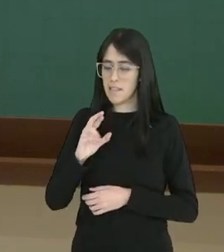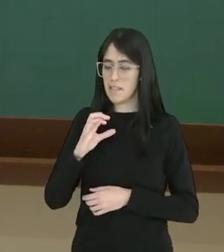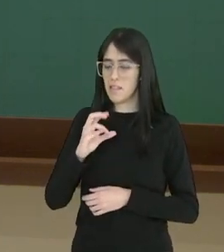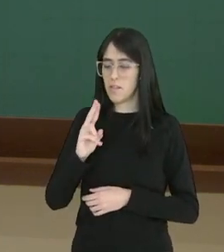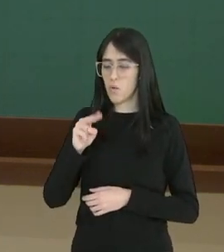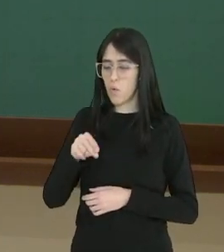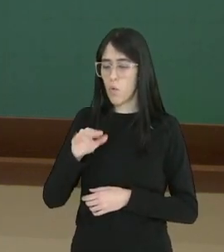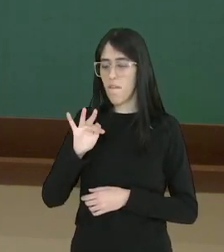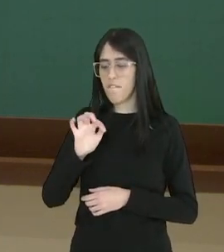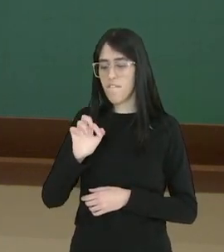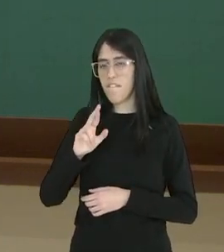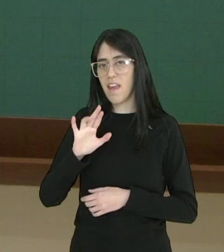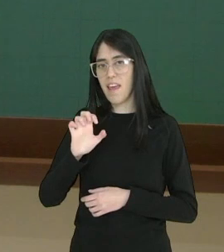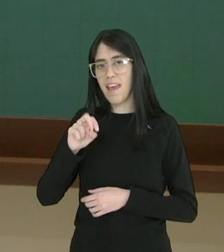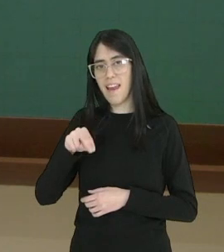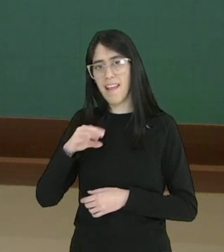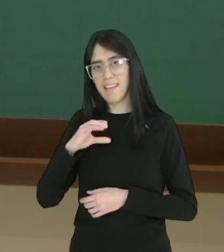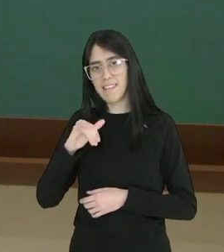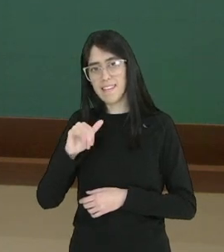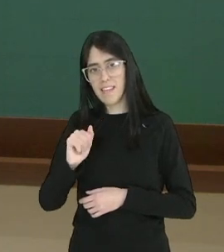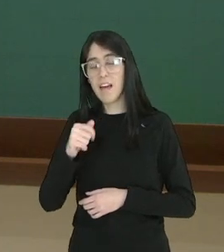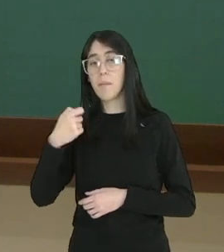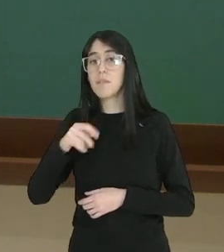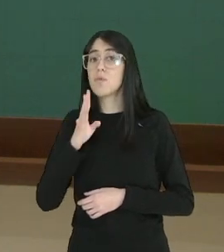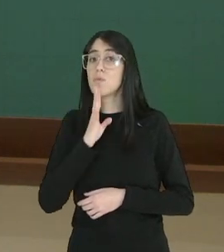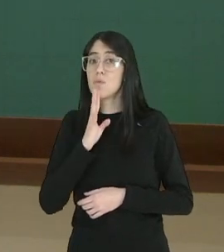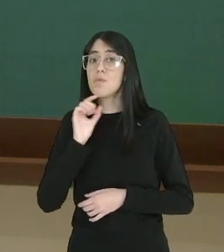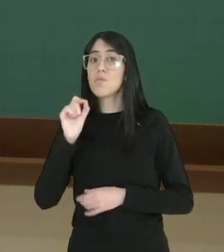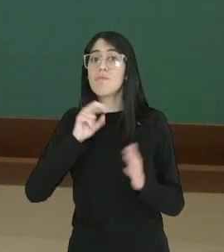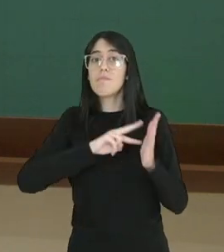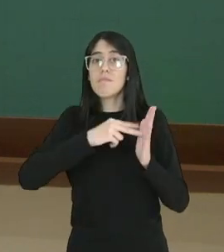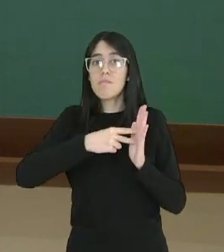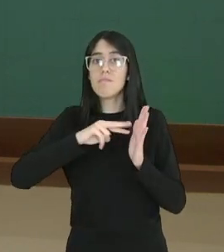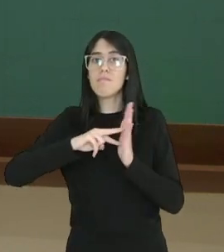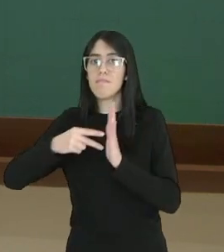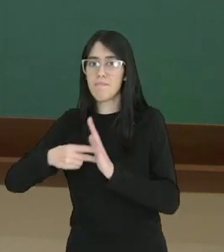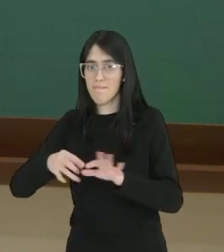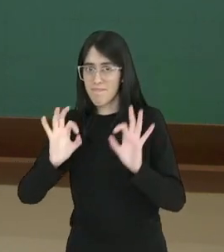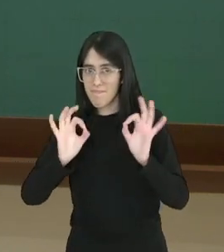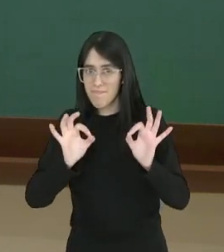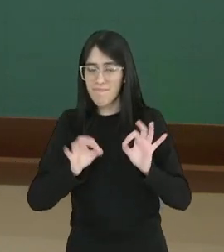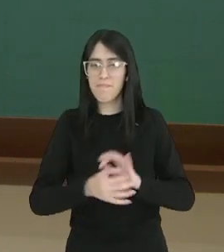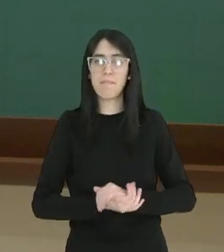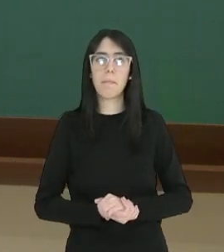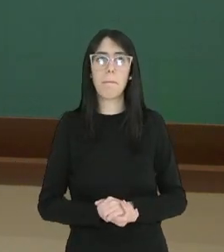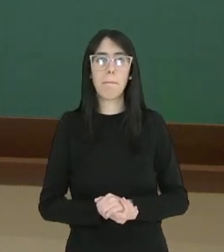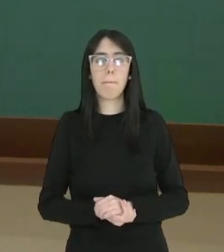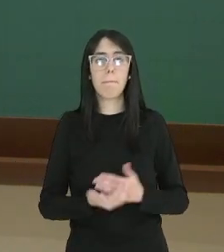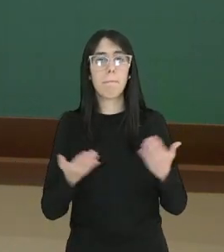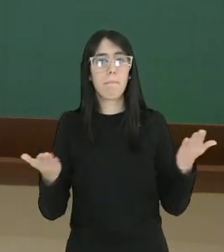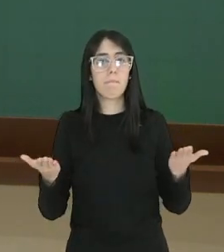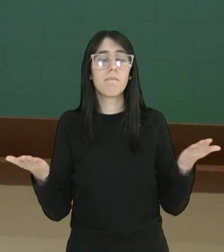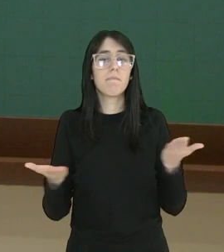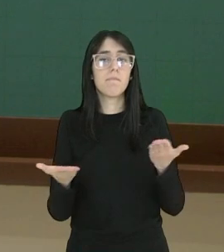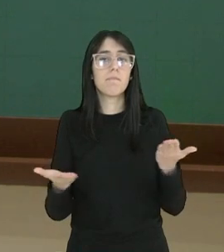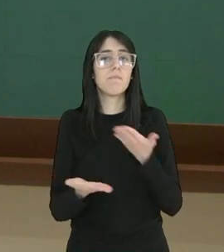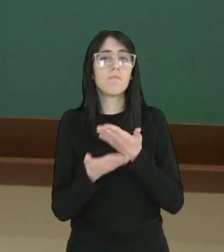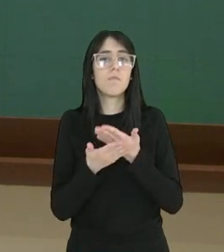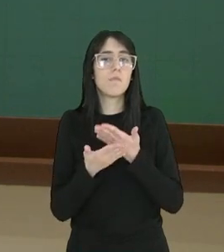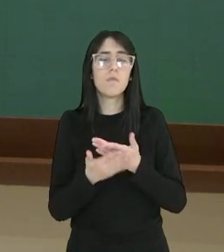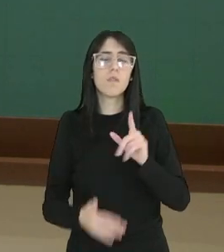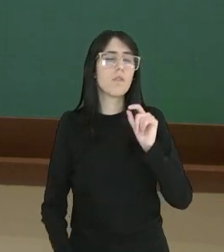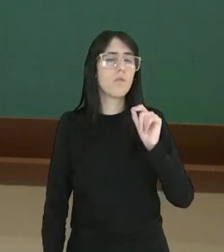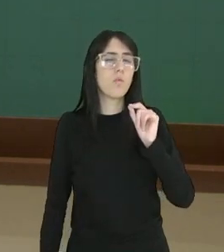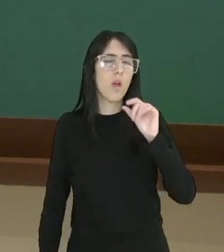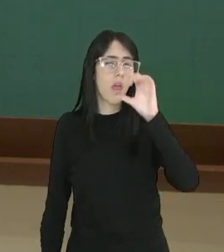circunferência, corda, para poder responder esses exercícios, tudo bem? Então, nesta